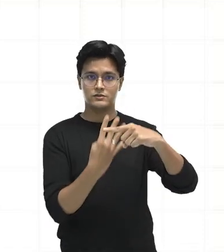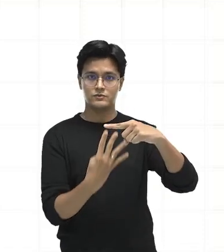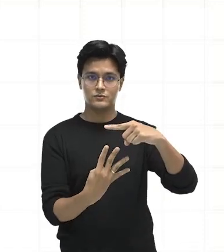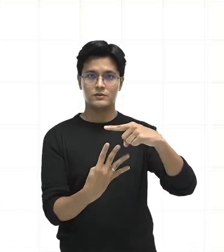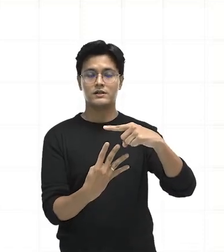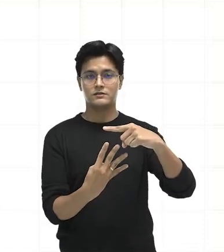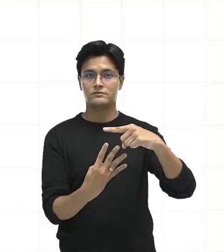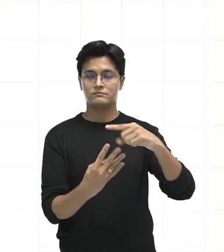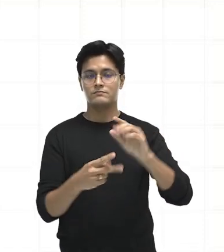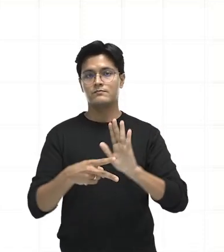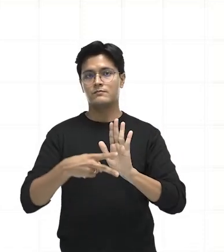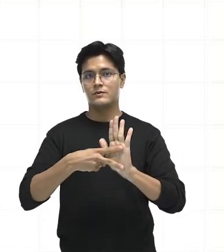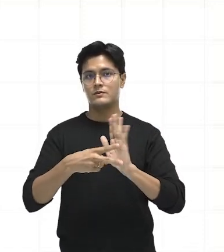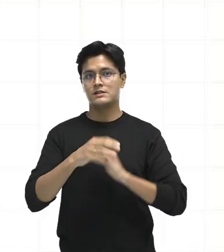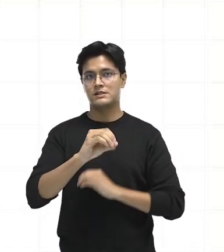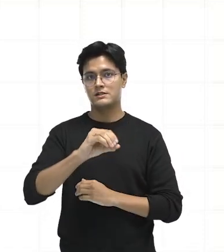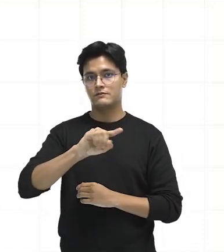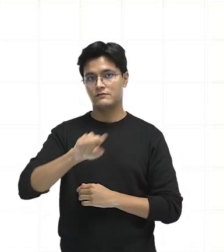é